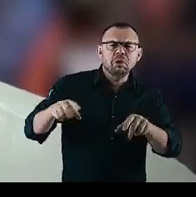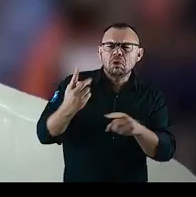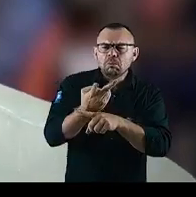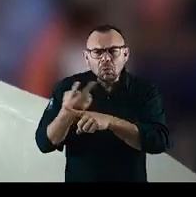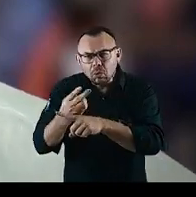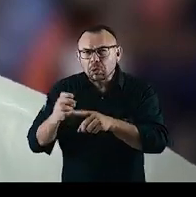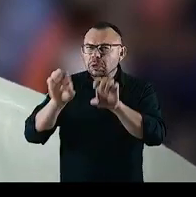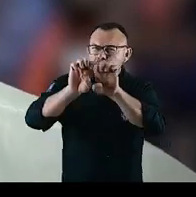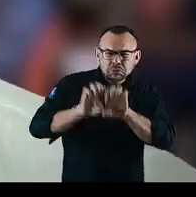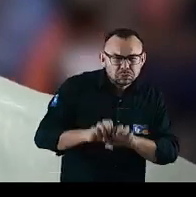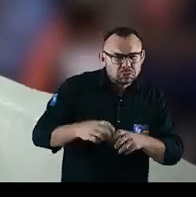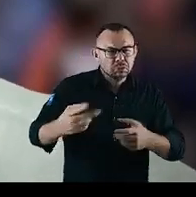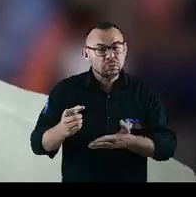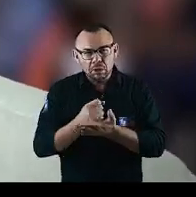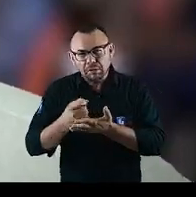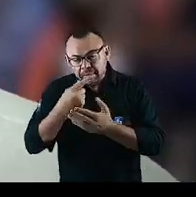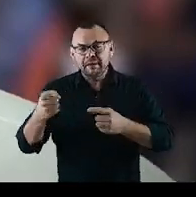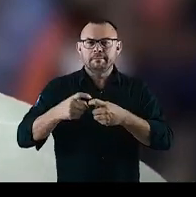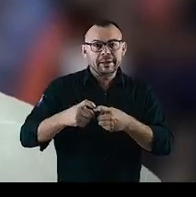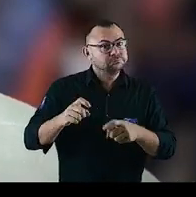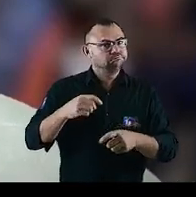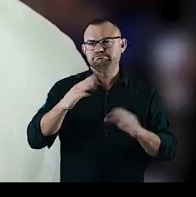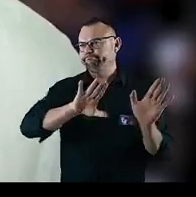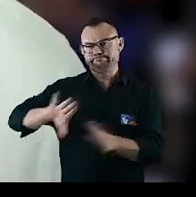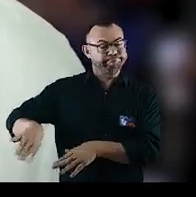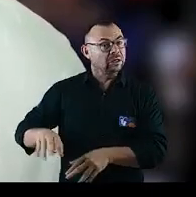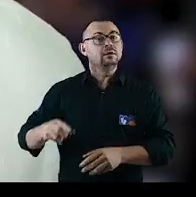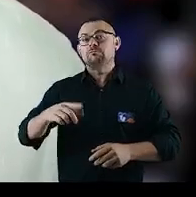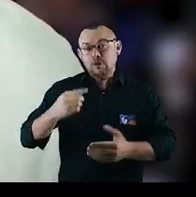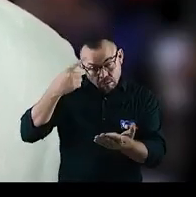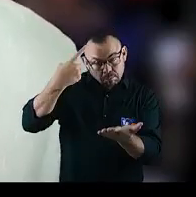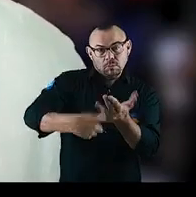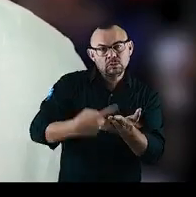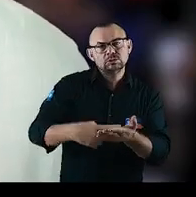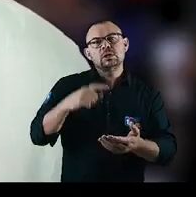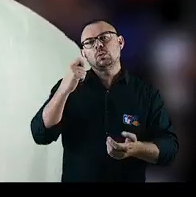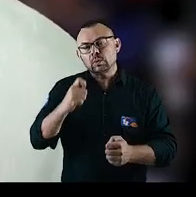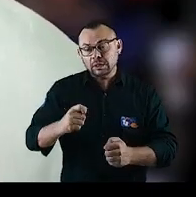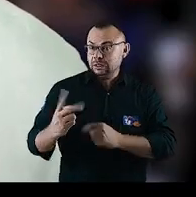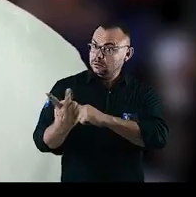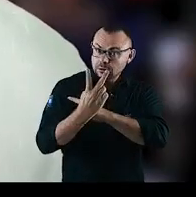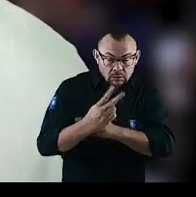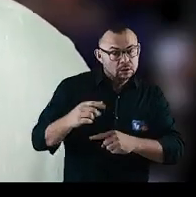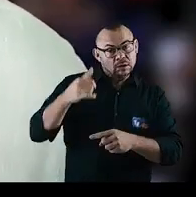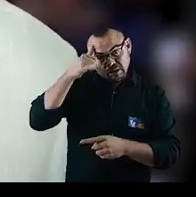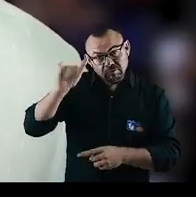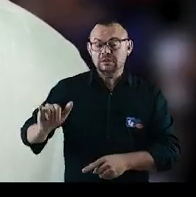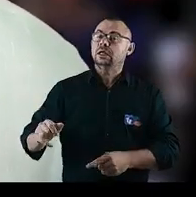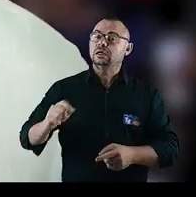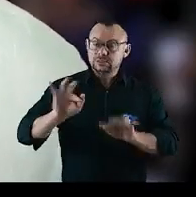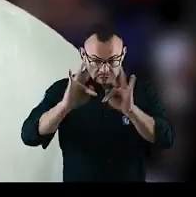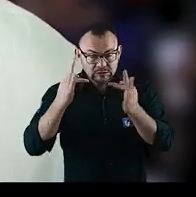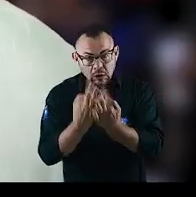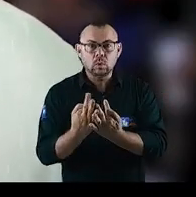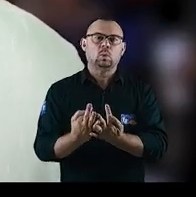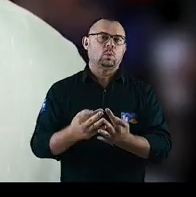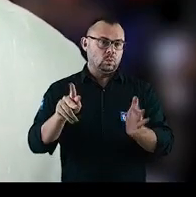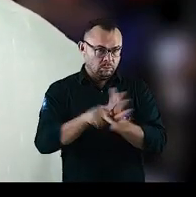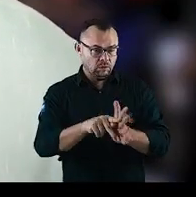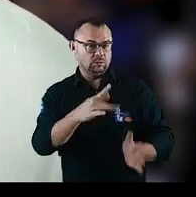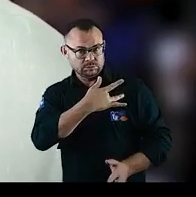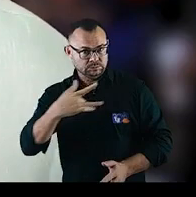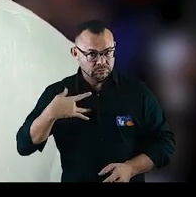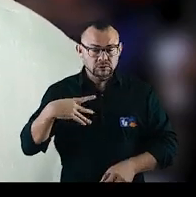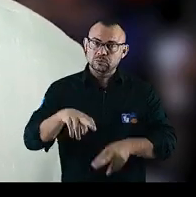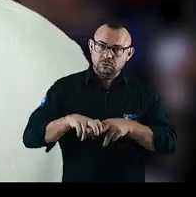por falta de estrutura, médico e muito menos remédio. Vamos apostar na prevenção. Vamos fortalecer a saúde da família com